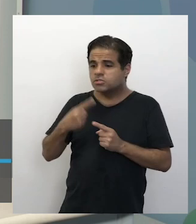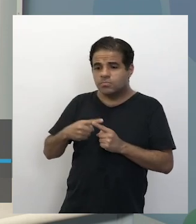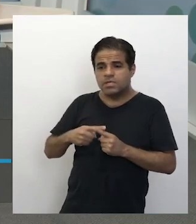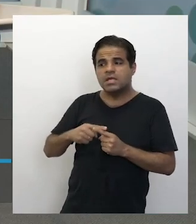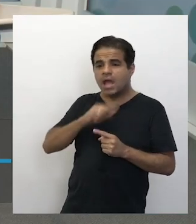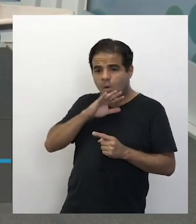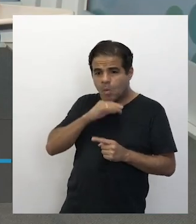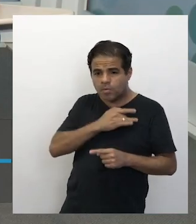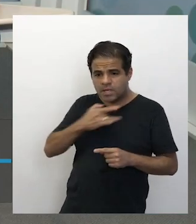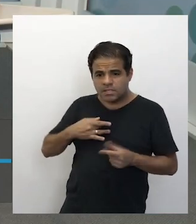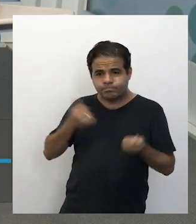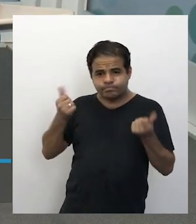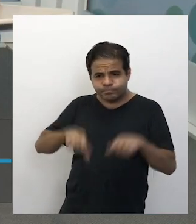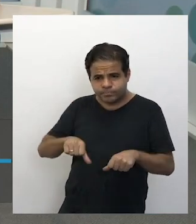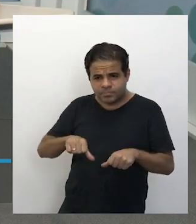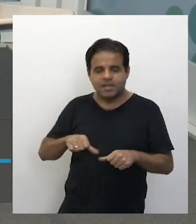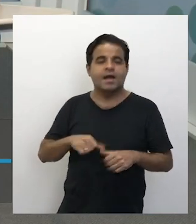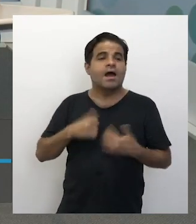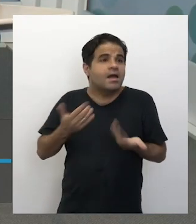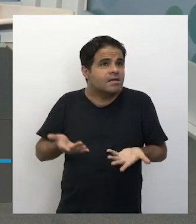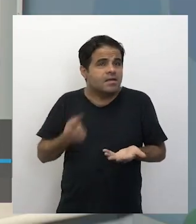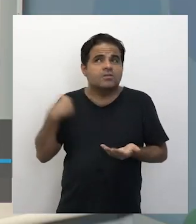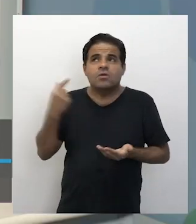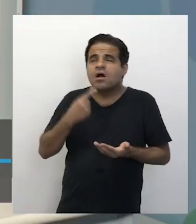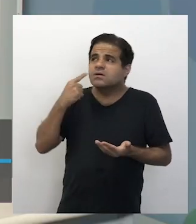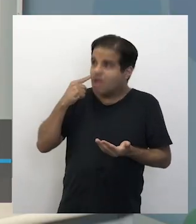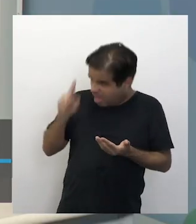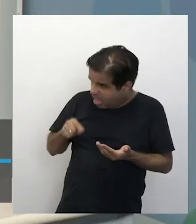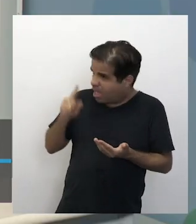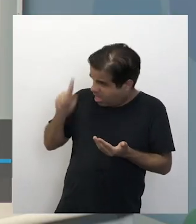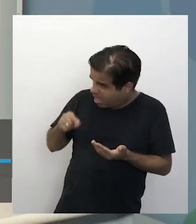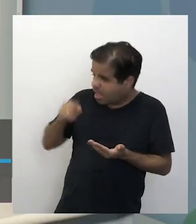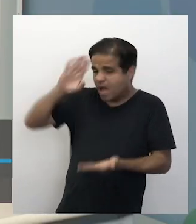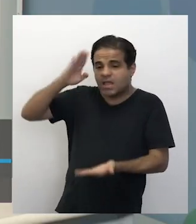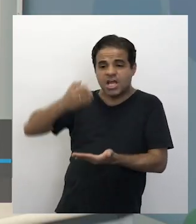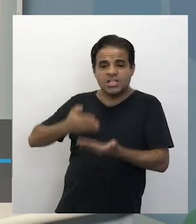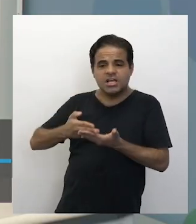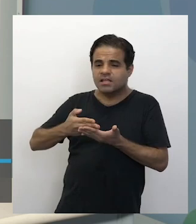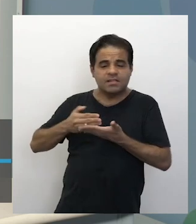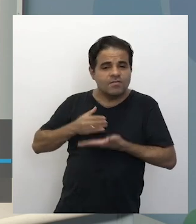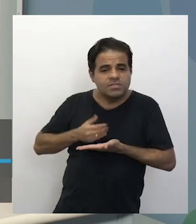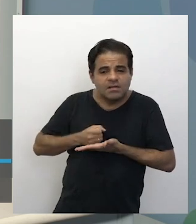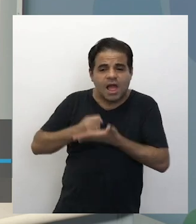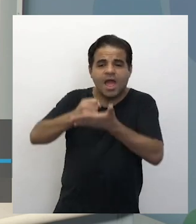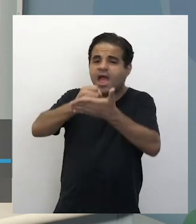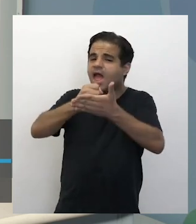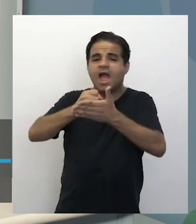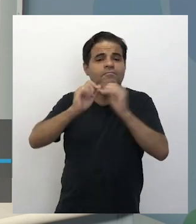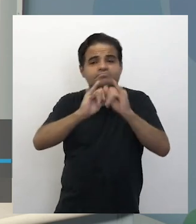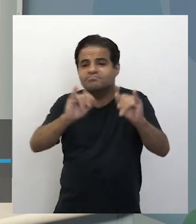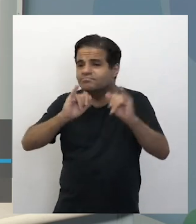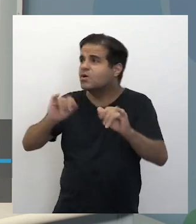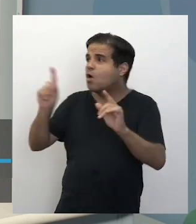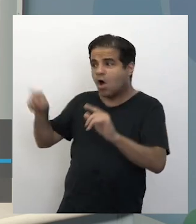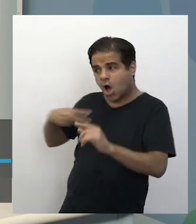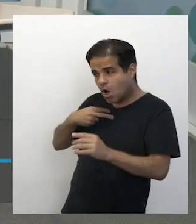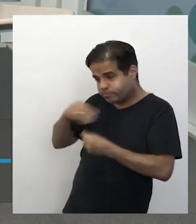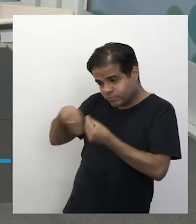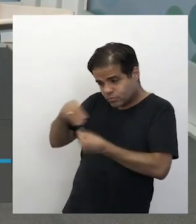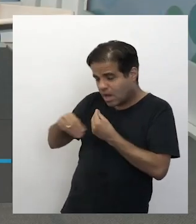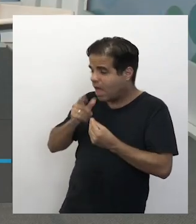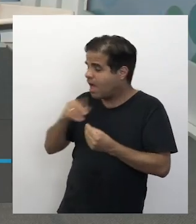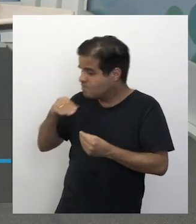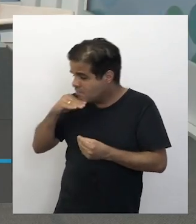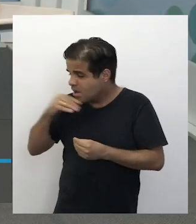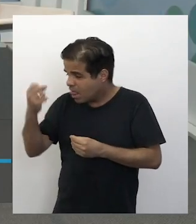nem verifica se é verdade, exatamente. né? Às vezes alguém contou pra você aquilo e você faz daquilo a sua crença limitante. E até porque